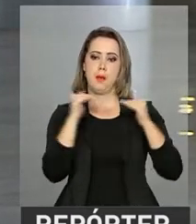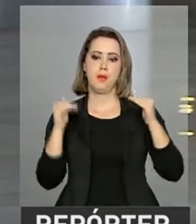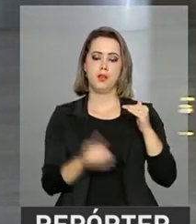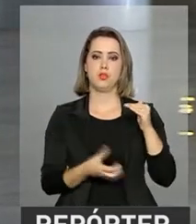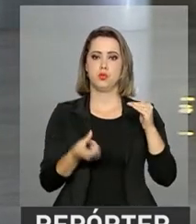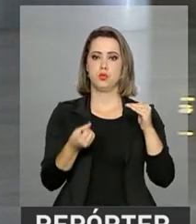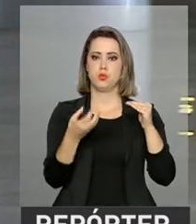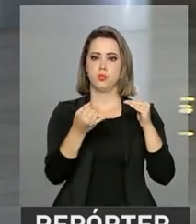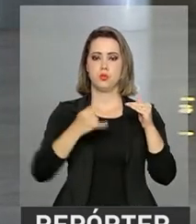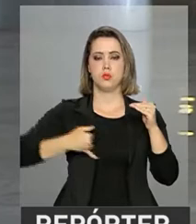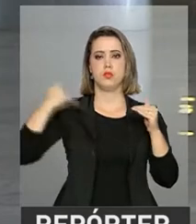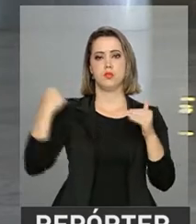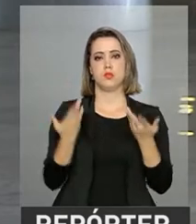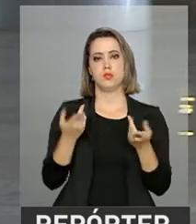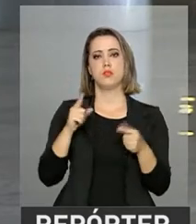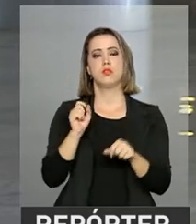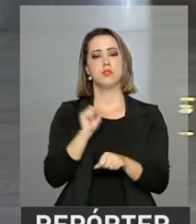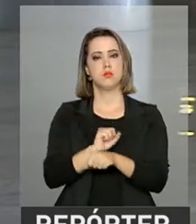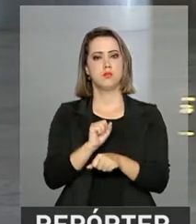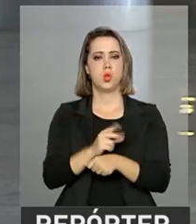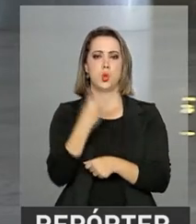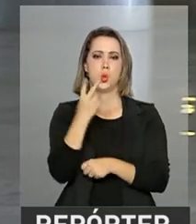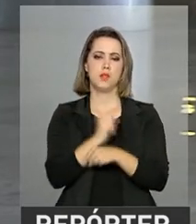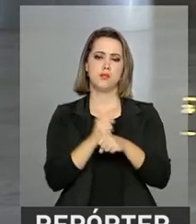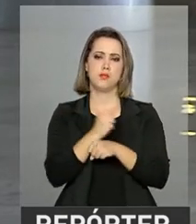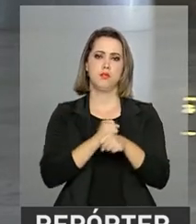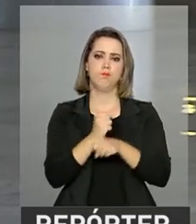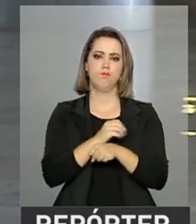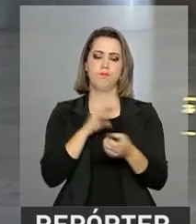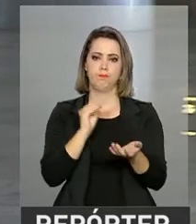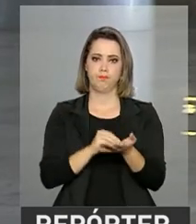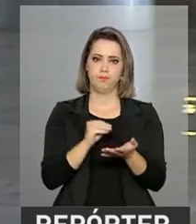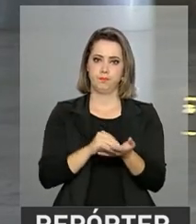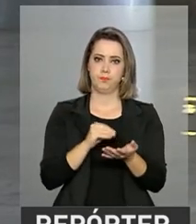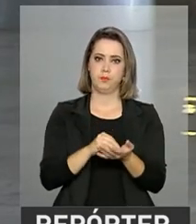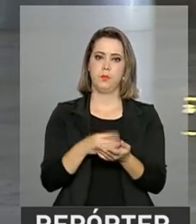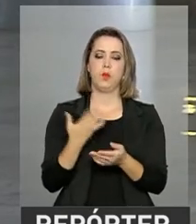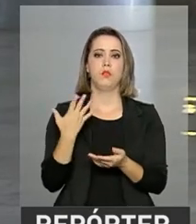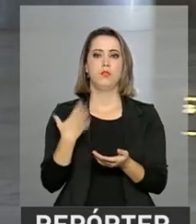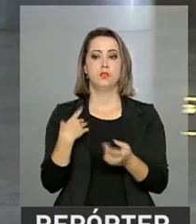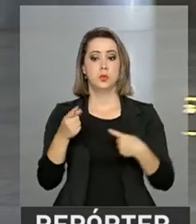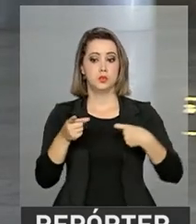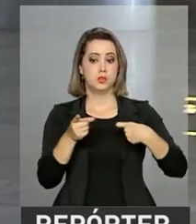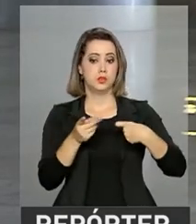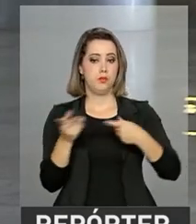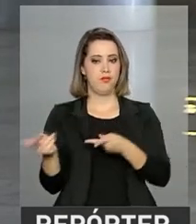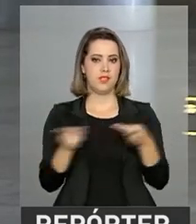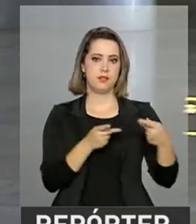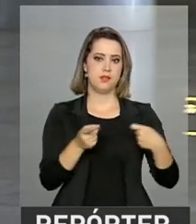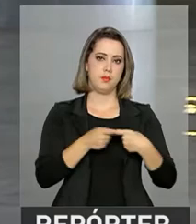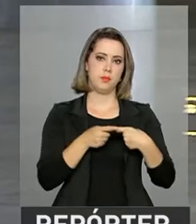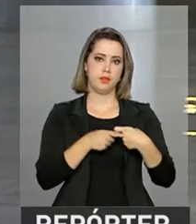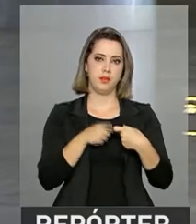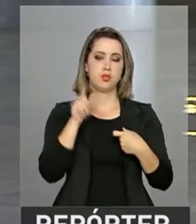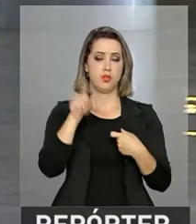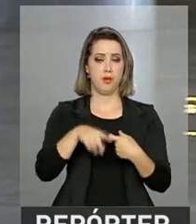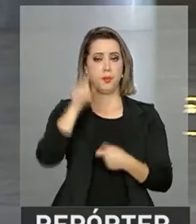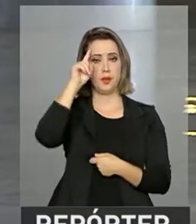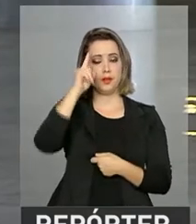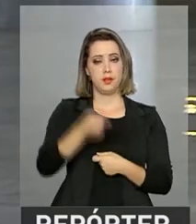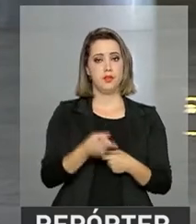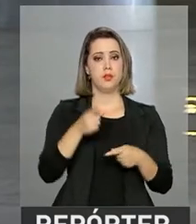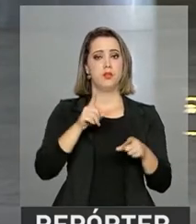passam por uma perícia há pelo menos dois anos as revisões periódicas são obrigatórias mas não estavam sendo feitas pelo governo